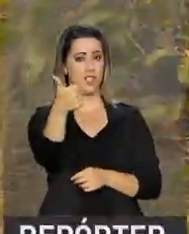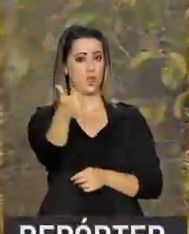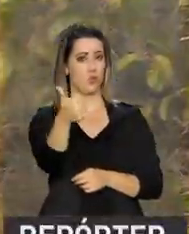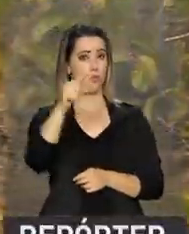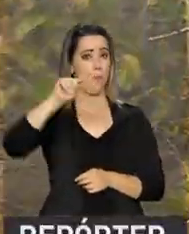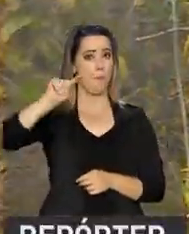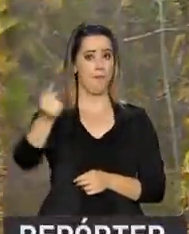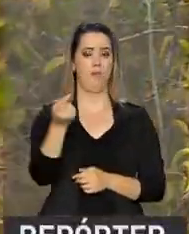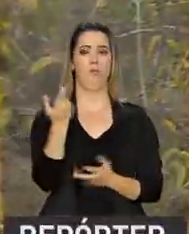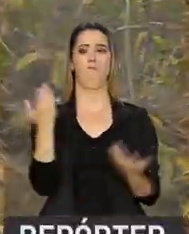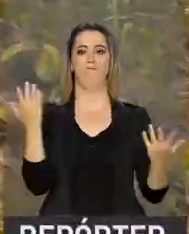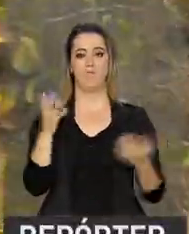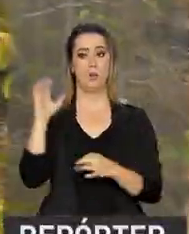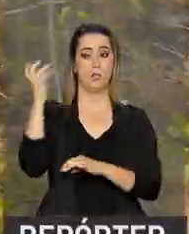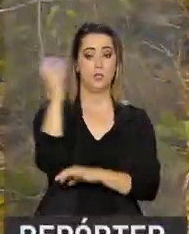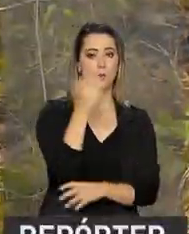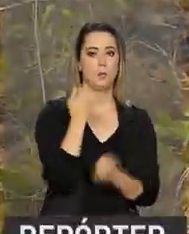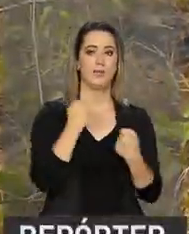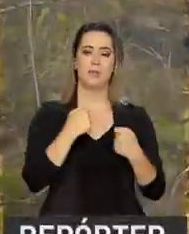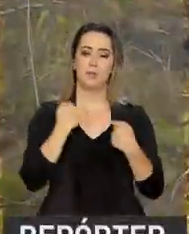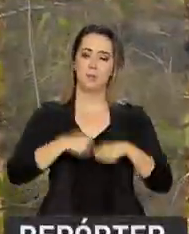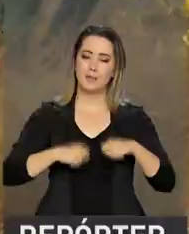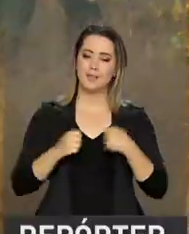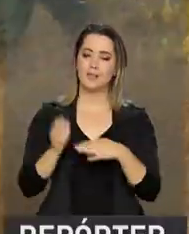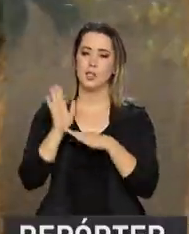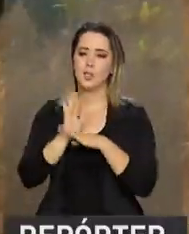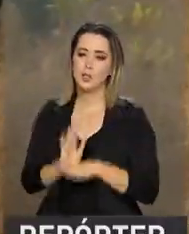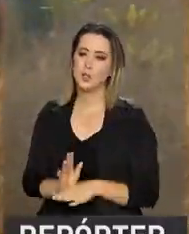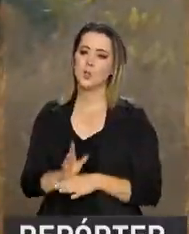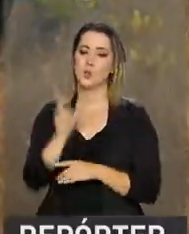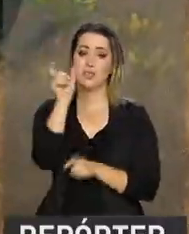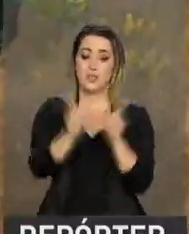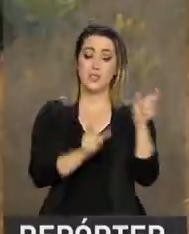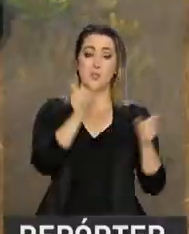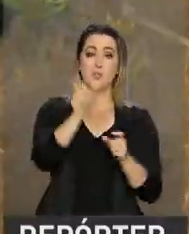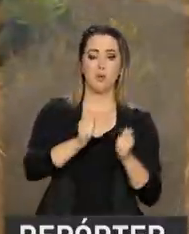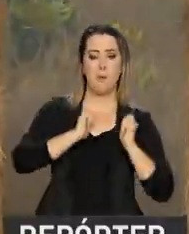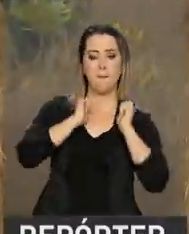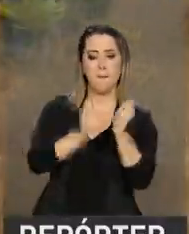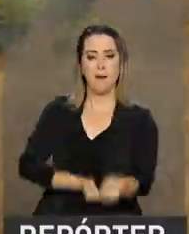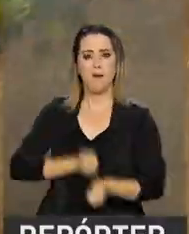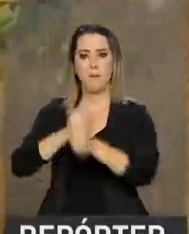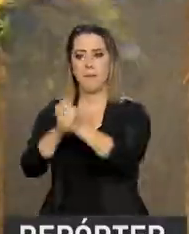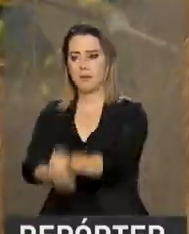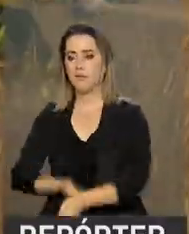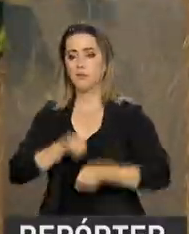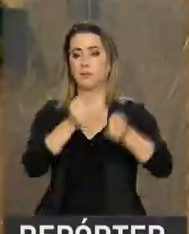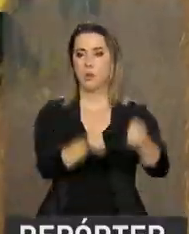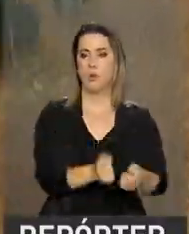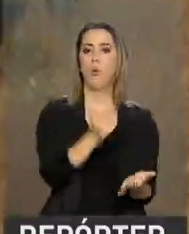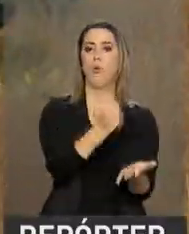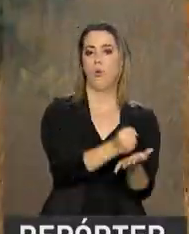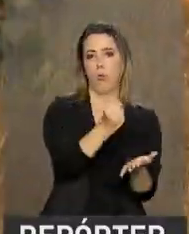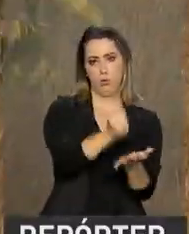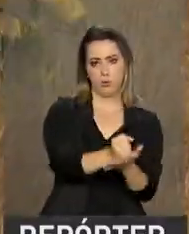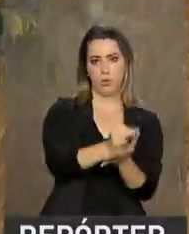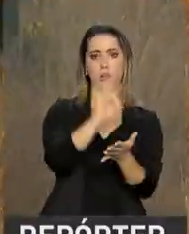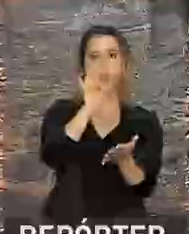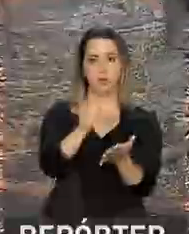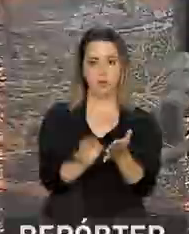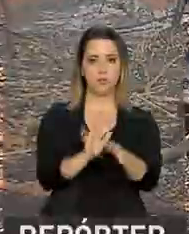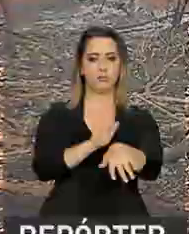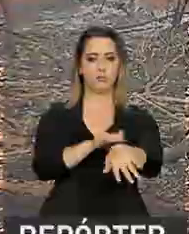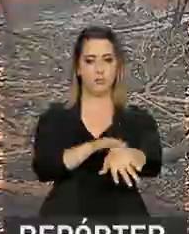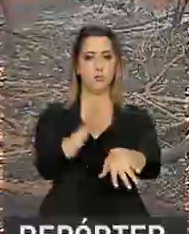a natureza conta com o reforço os brigadistas florestais contratados temporariamente